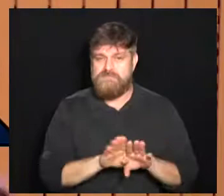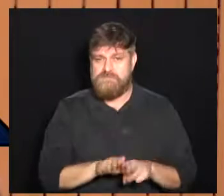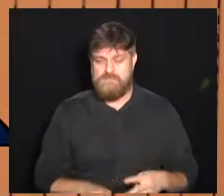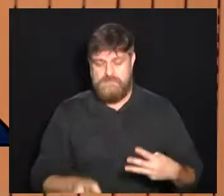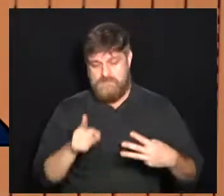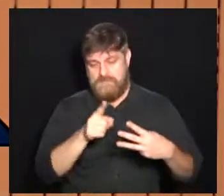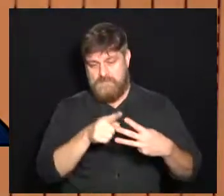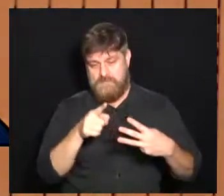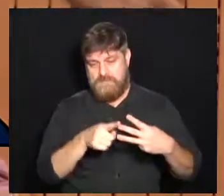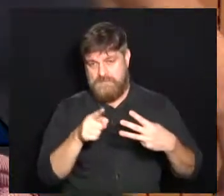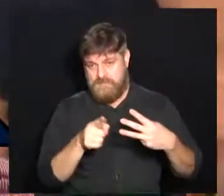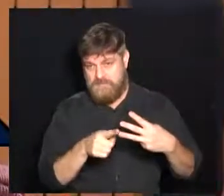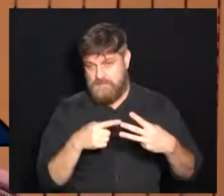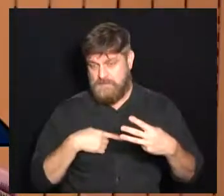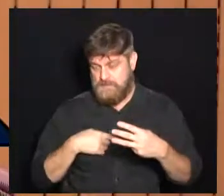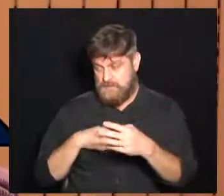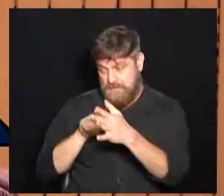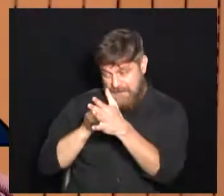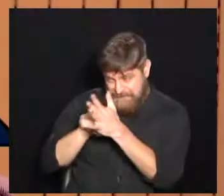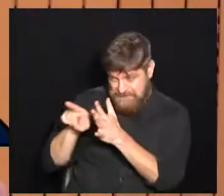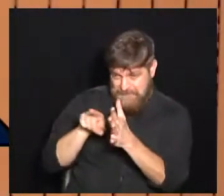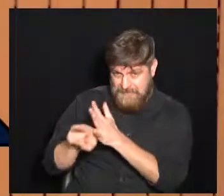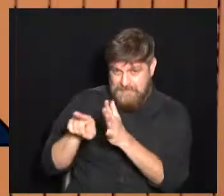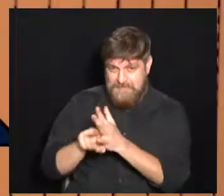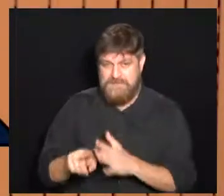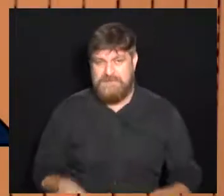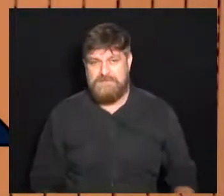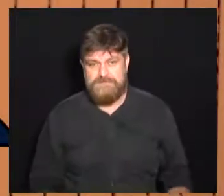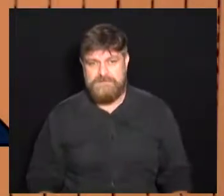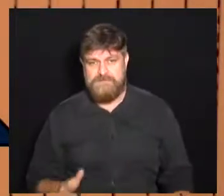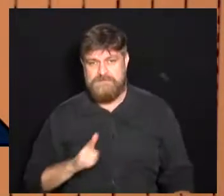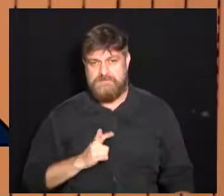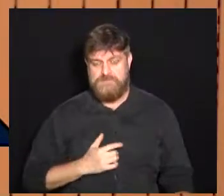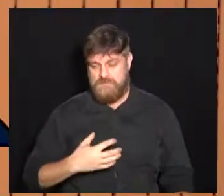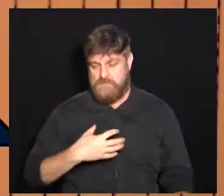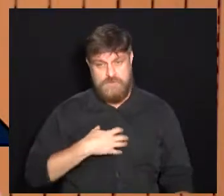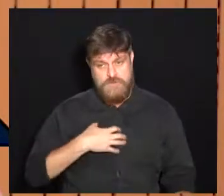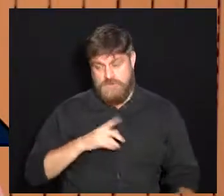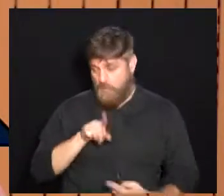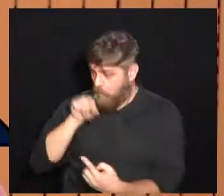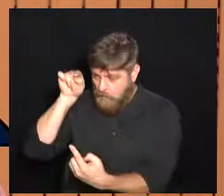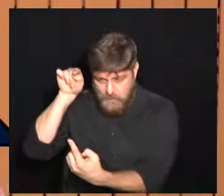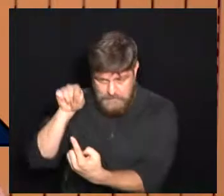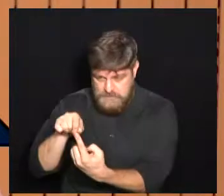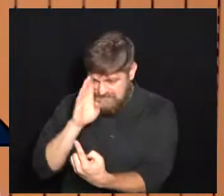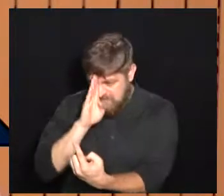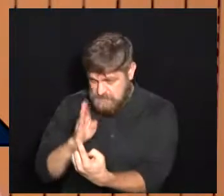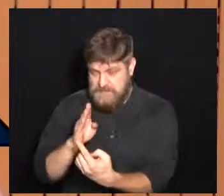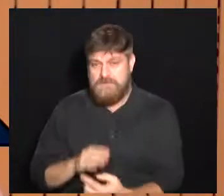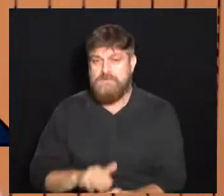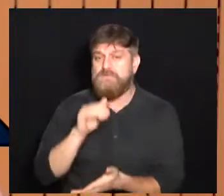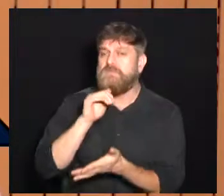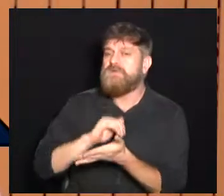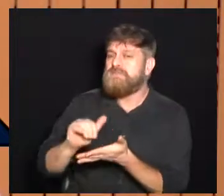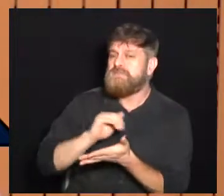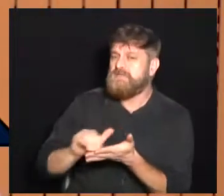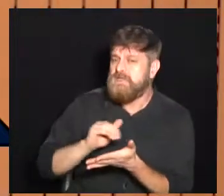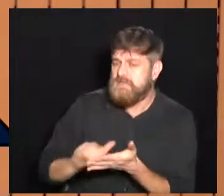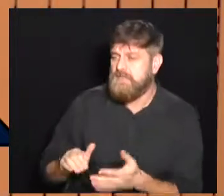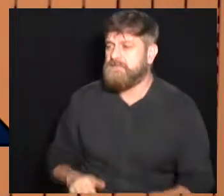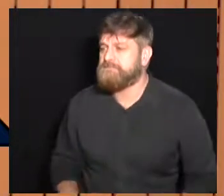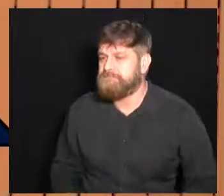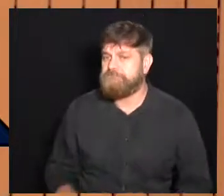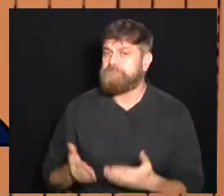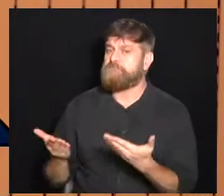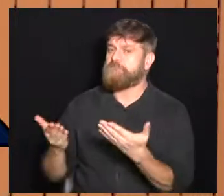três questões, certo? Então, farei as perguntas aqui de maneira bem objetiva. Secretária, quais os motivos